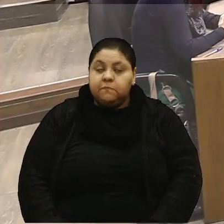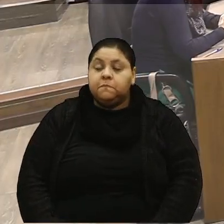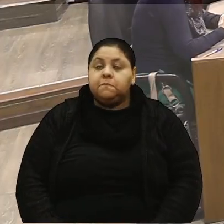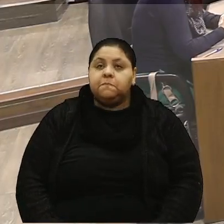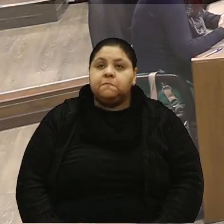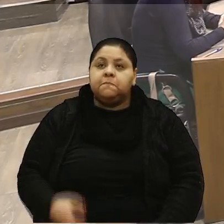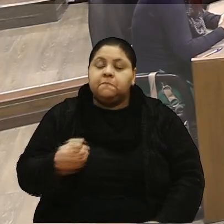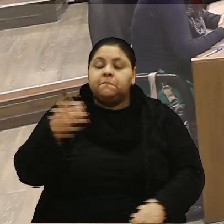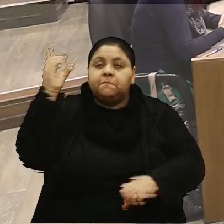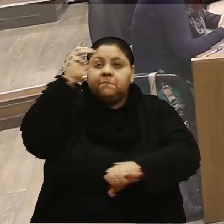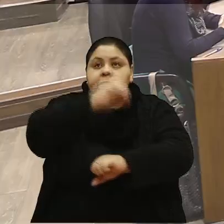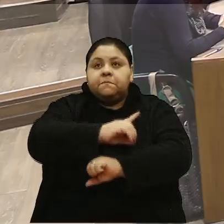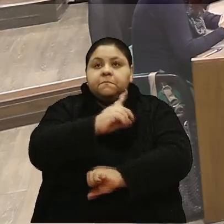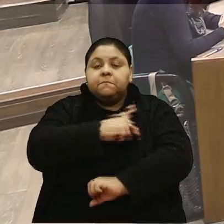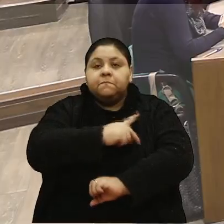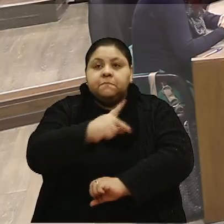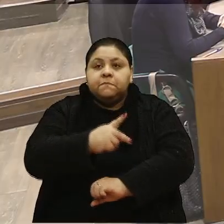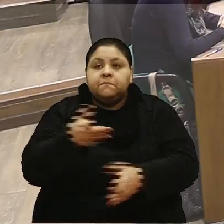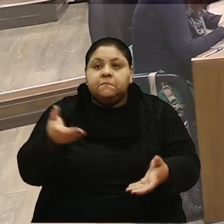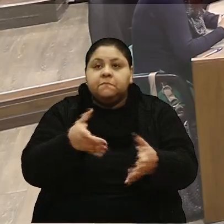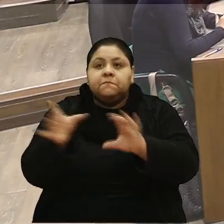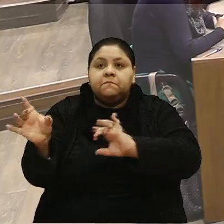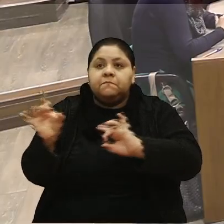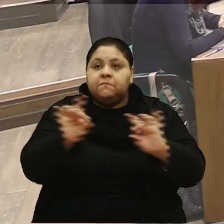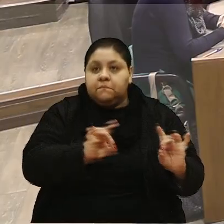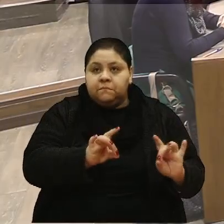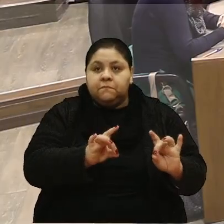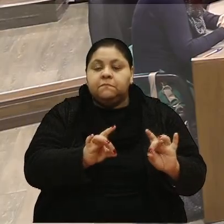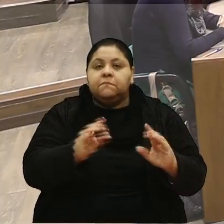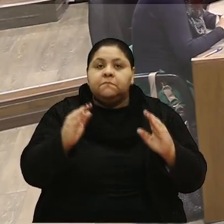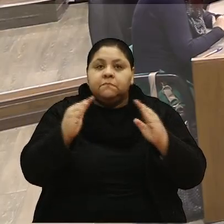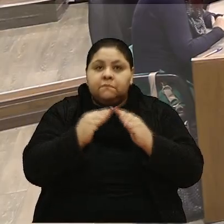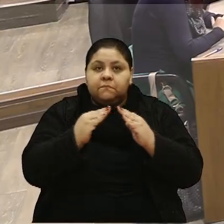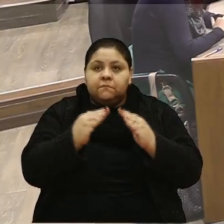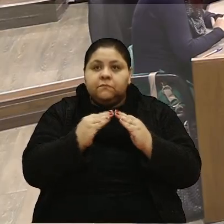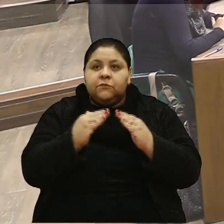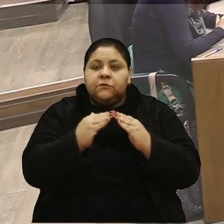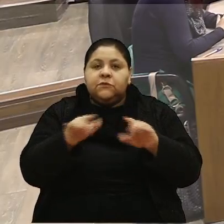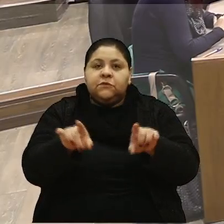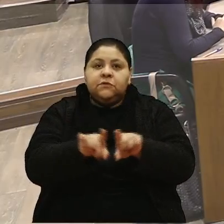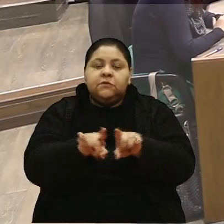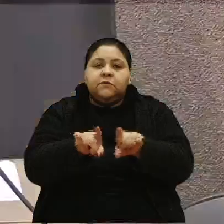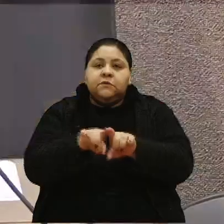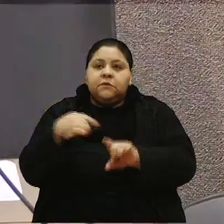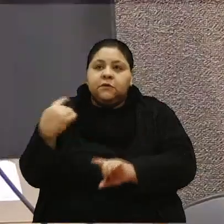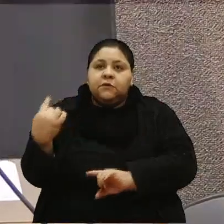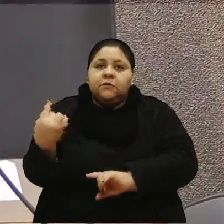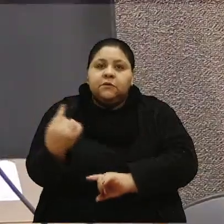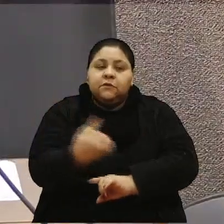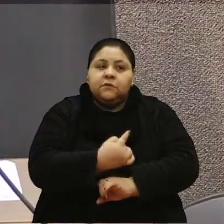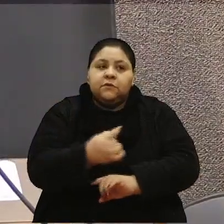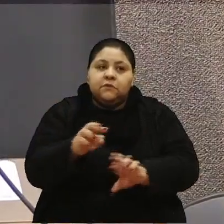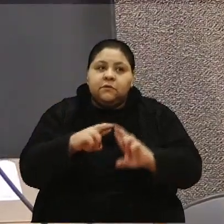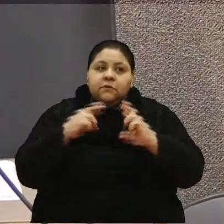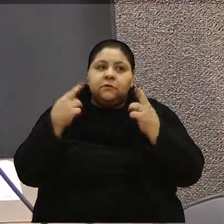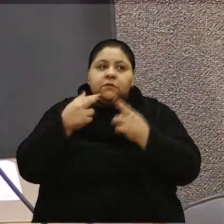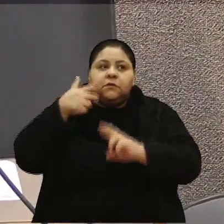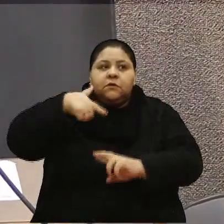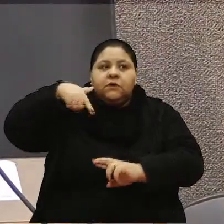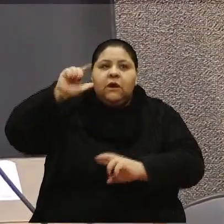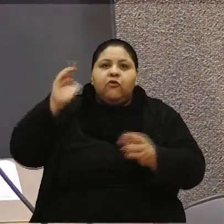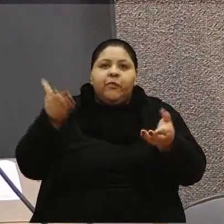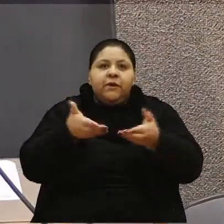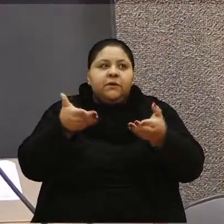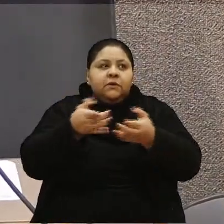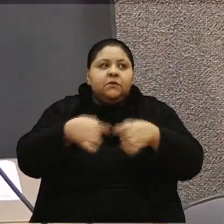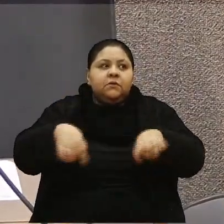Bom dia, senhor presidente, quem nos assiste pelas redes sociais. A nossa sessão ontem e hoje está, para